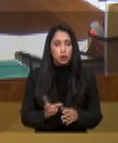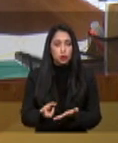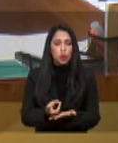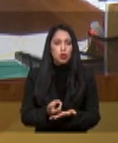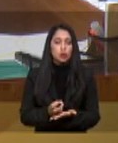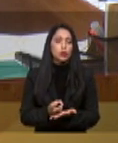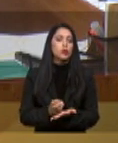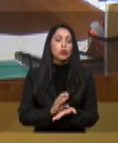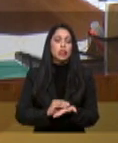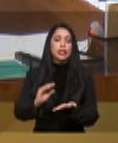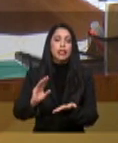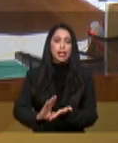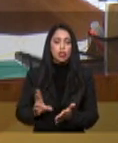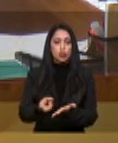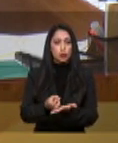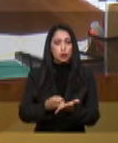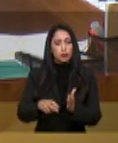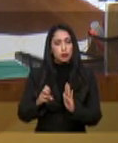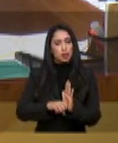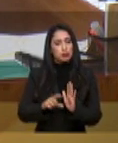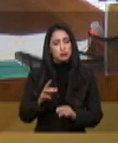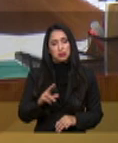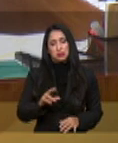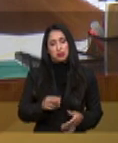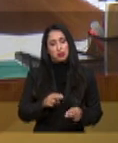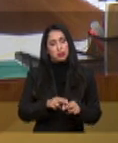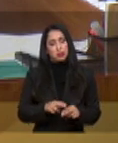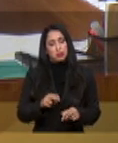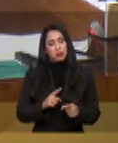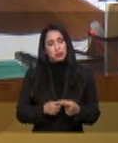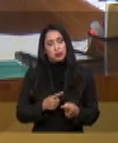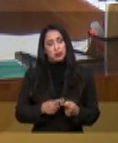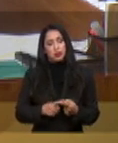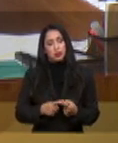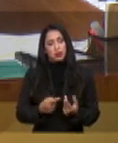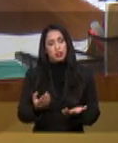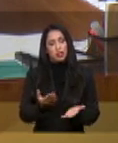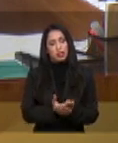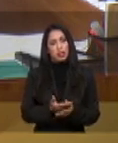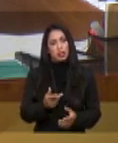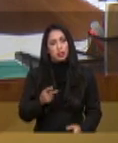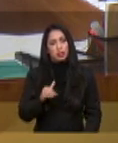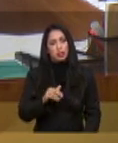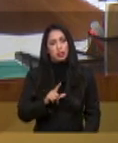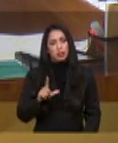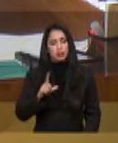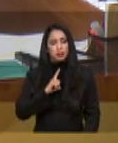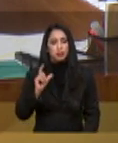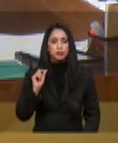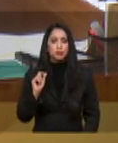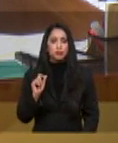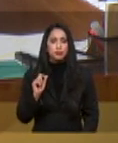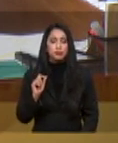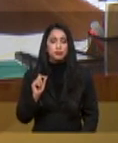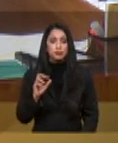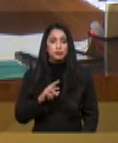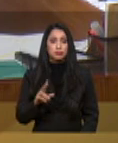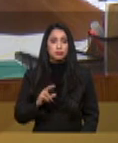tributário, não há justa causa para ação penal. O Ministério Público pode, entretanto, oferecer denúncia independentemente da comunicação,